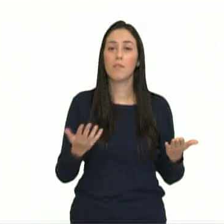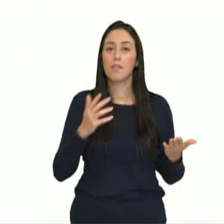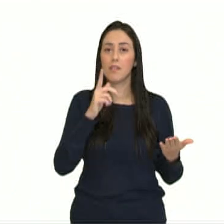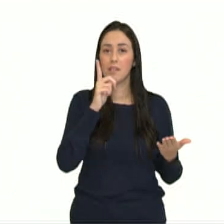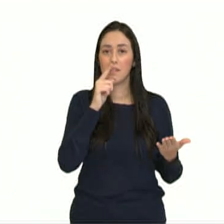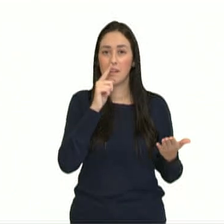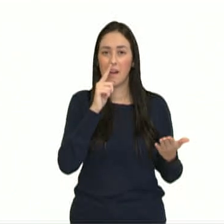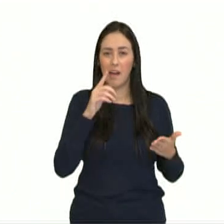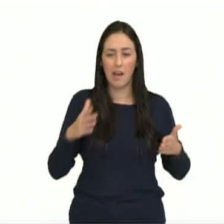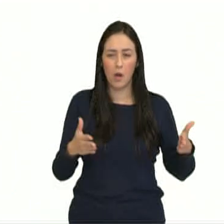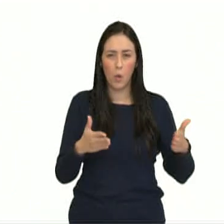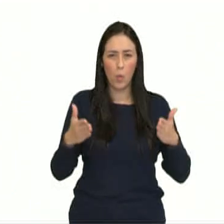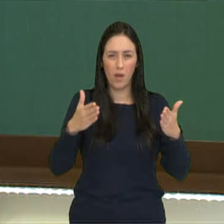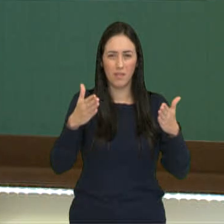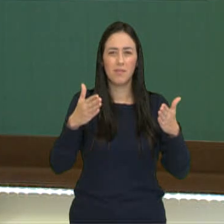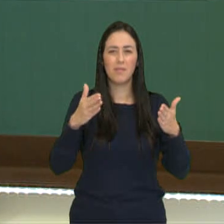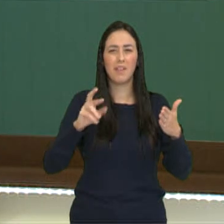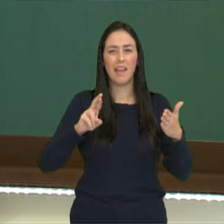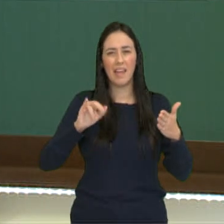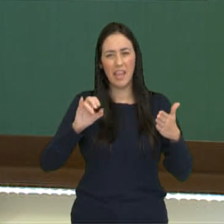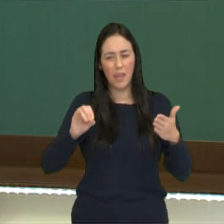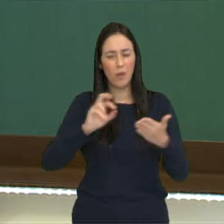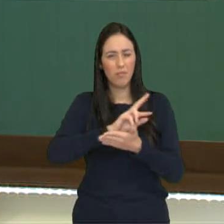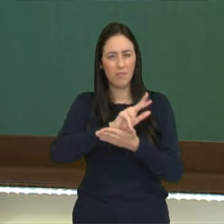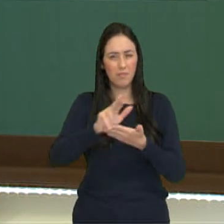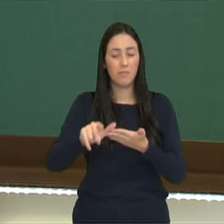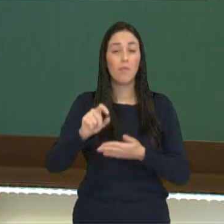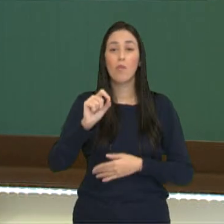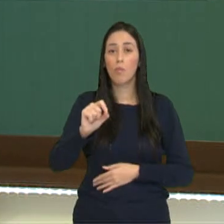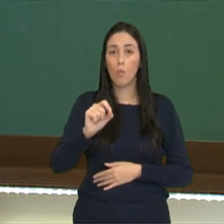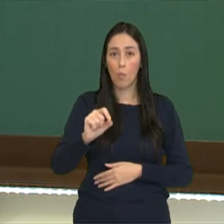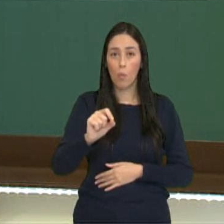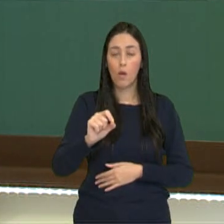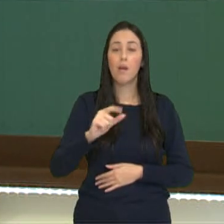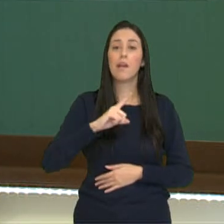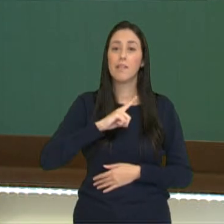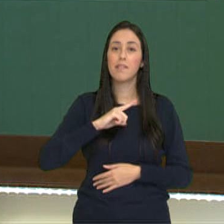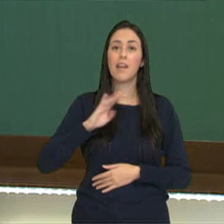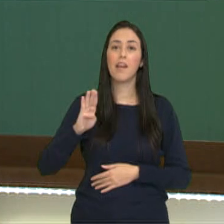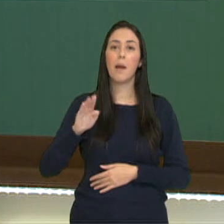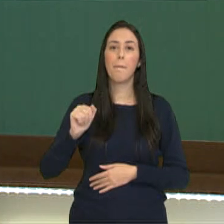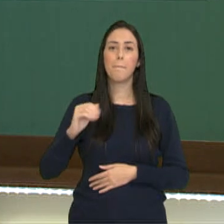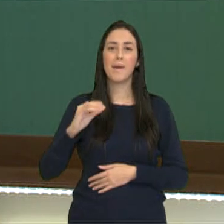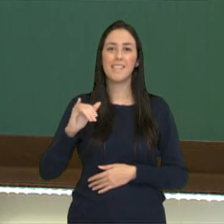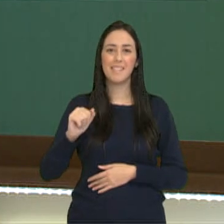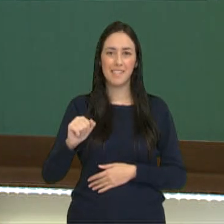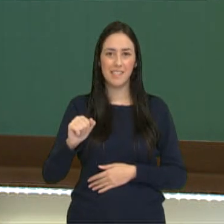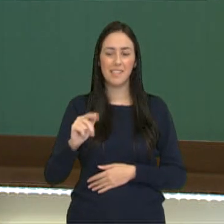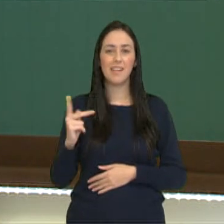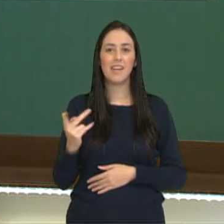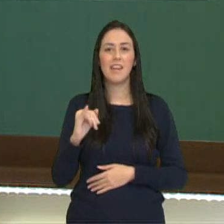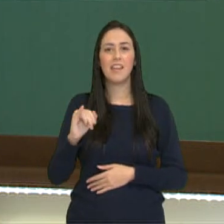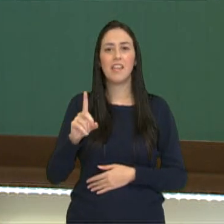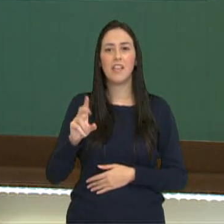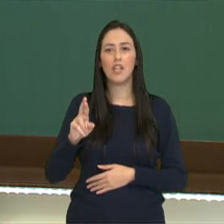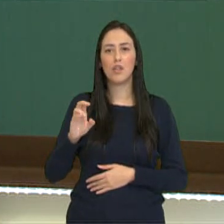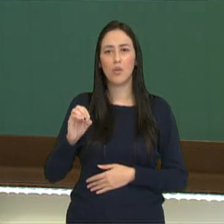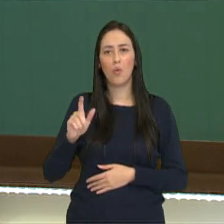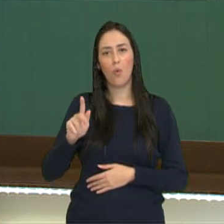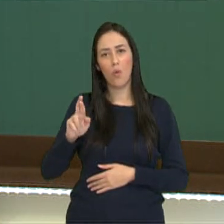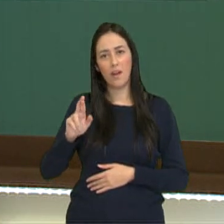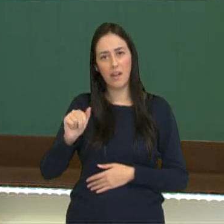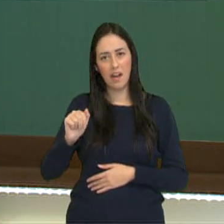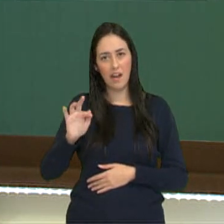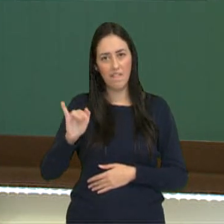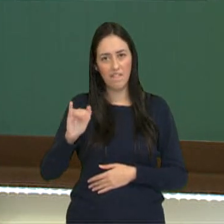de superfície, a gente não pode deixar de falar das bacias hidrográficas, que são áreas que são delimitadas